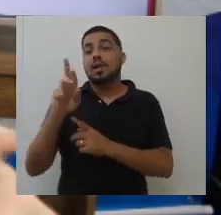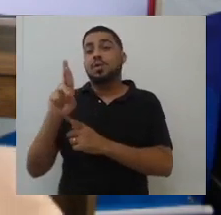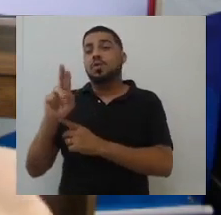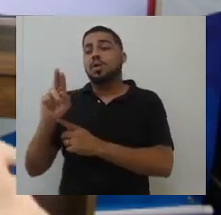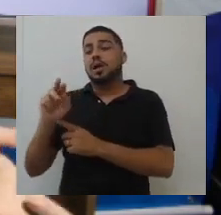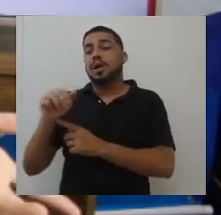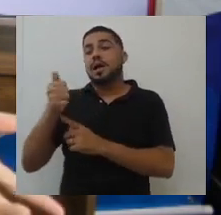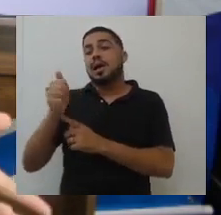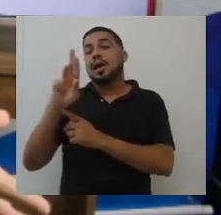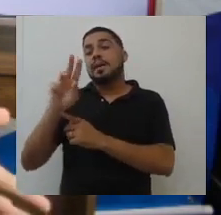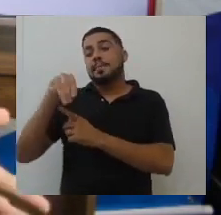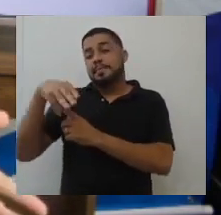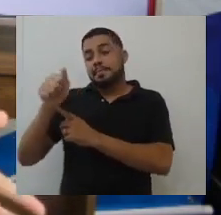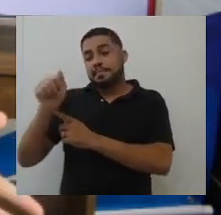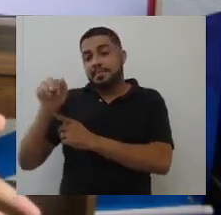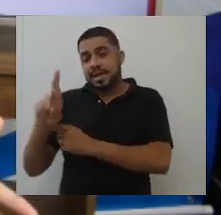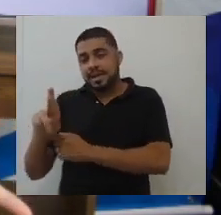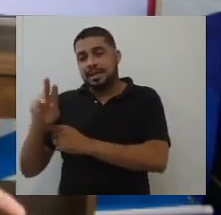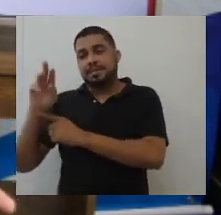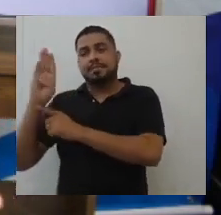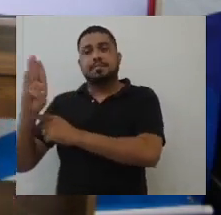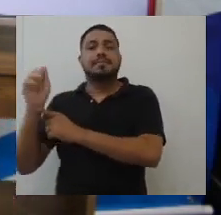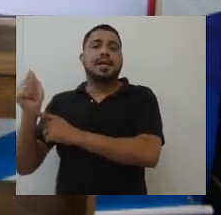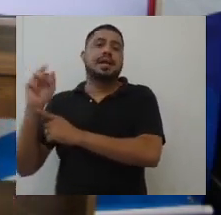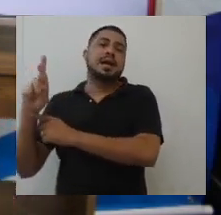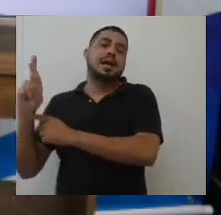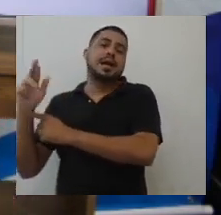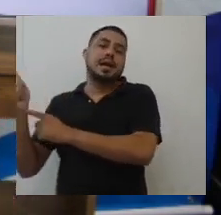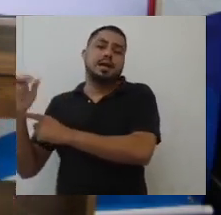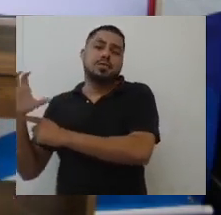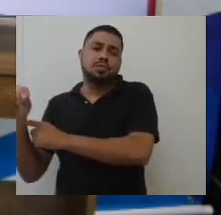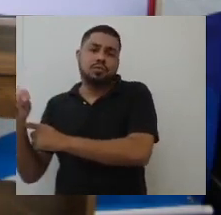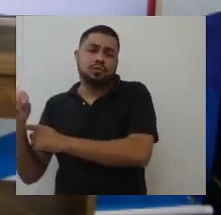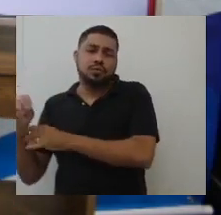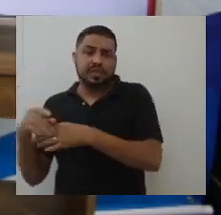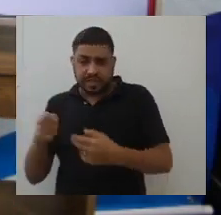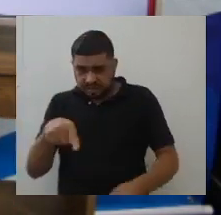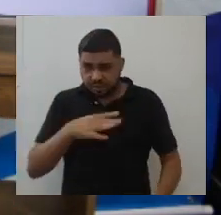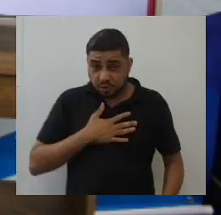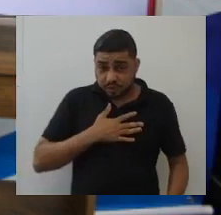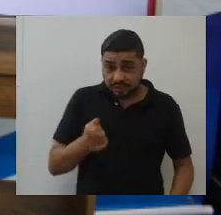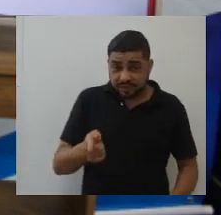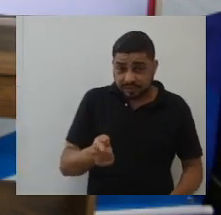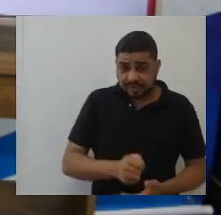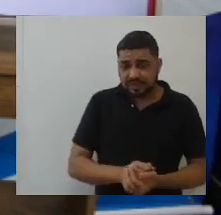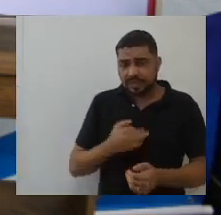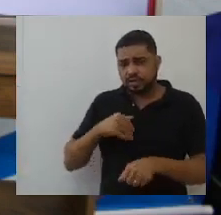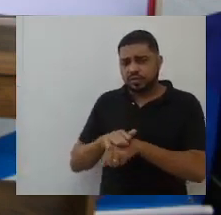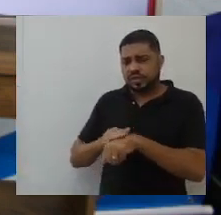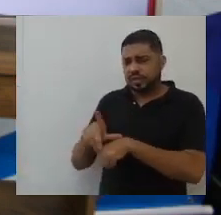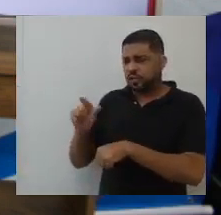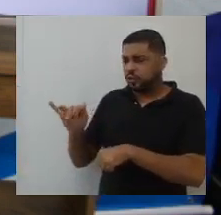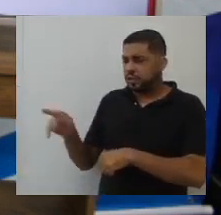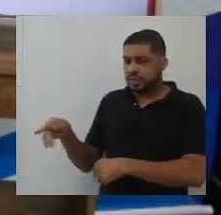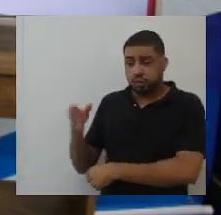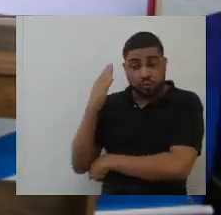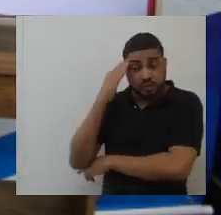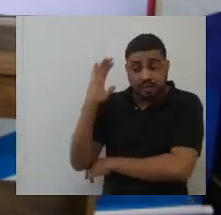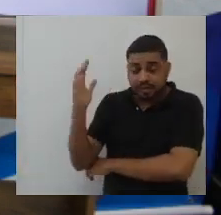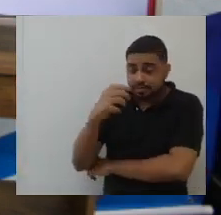gosta de armar barraco? Né? Então imagina, eu tô conversando com o Luiz, novamente, e digo, Luiz, tu não sabe,